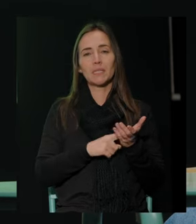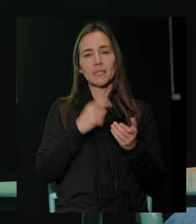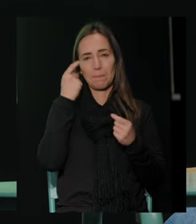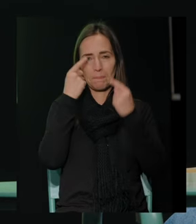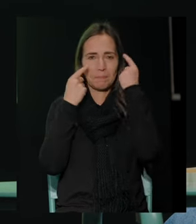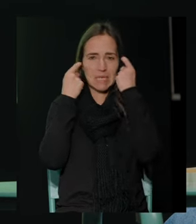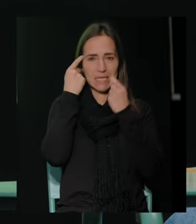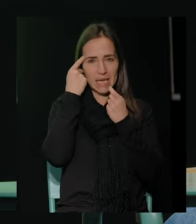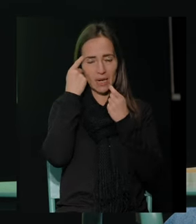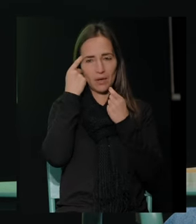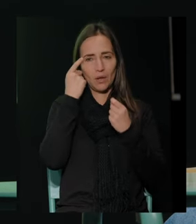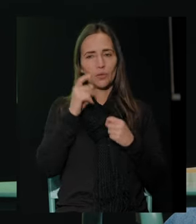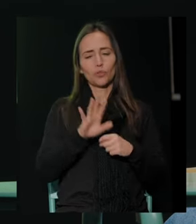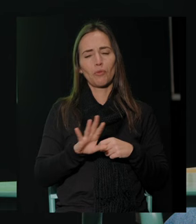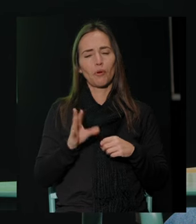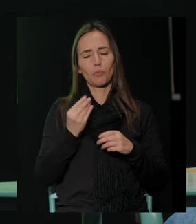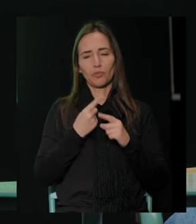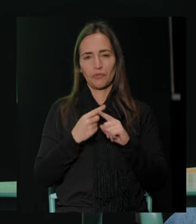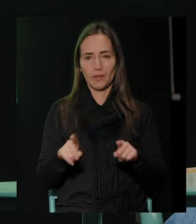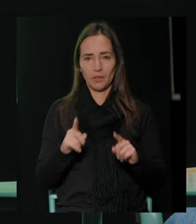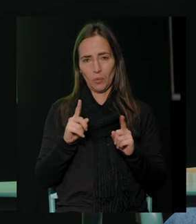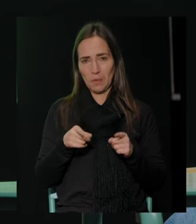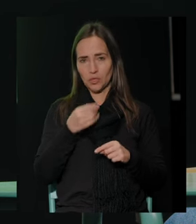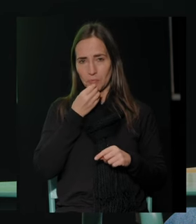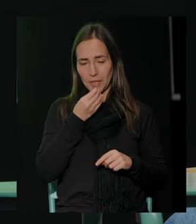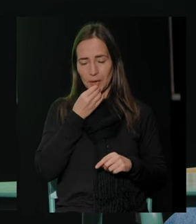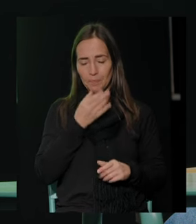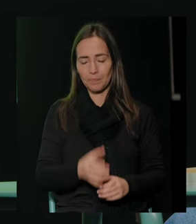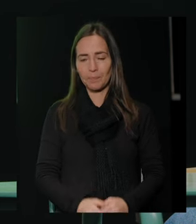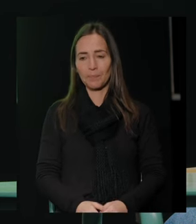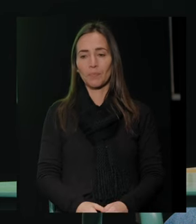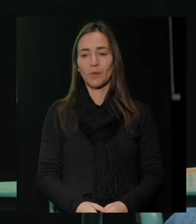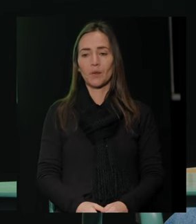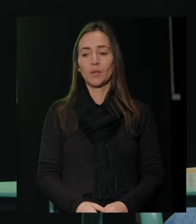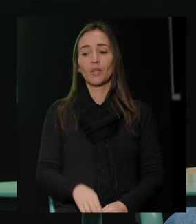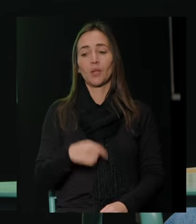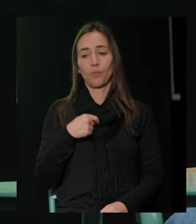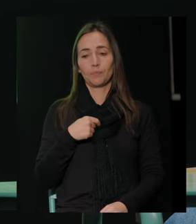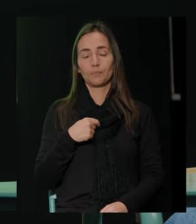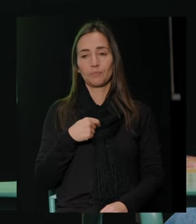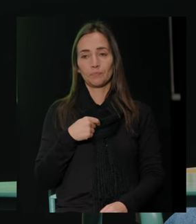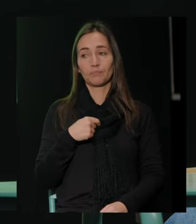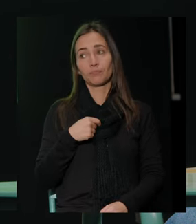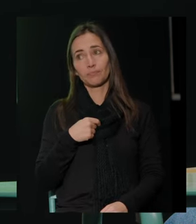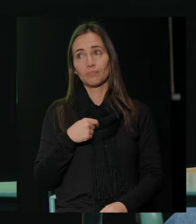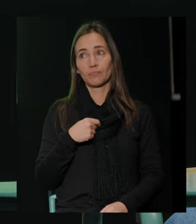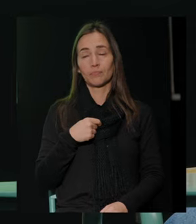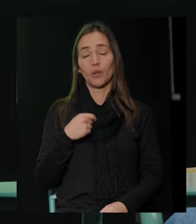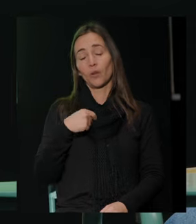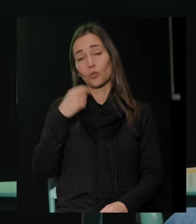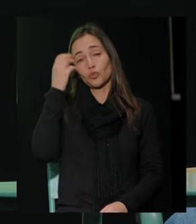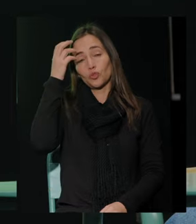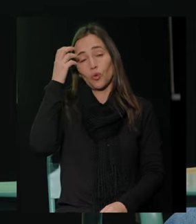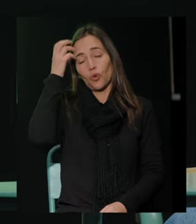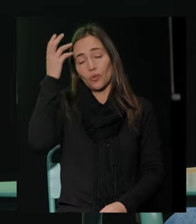pensarmos de uma maneira muito diferente. E passo a explicar. Eu sou, permitam uma expressão, sou um sonhador. Ou seja,